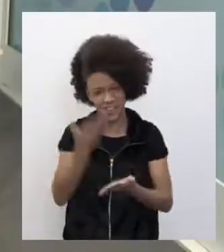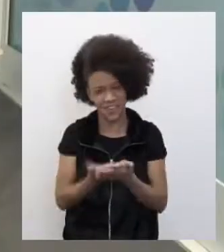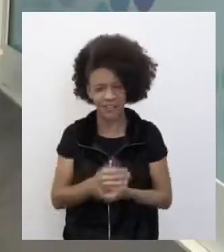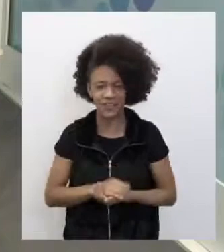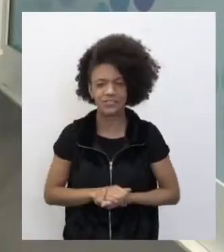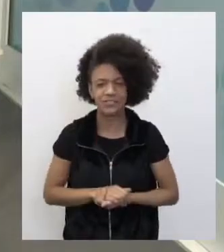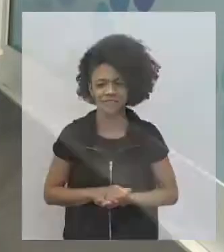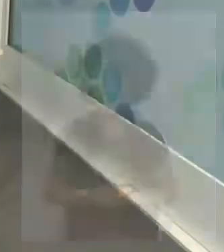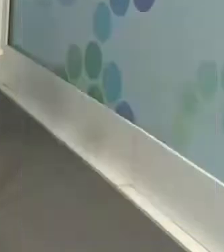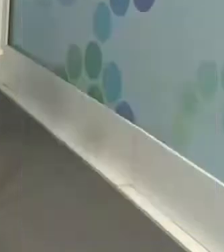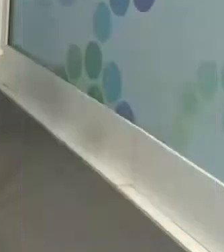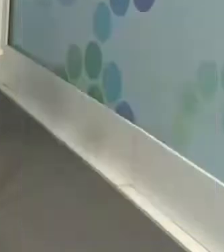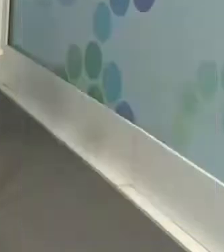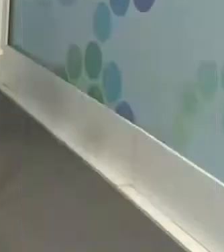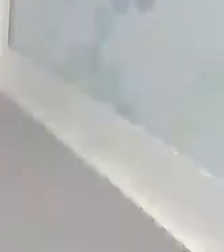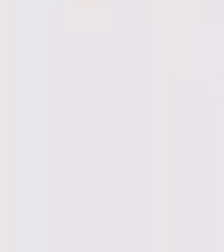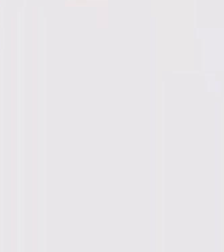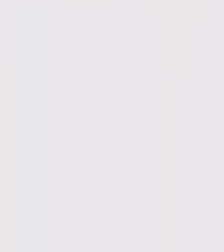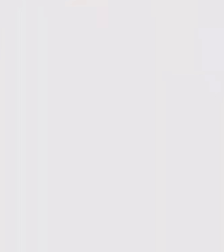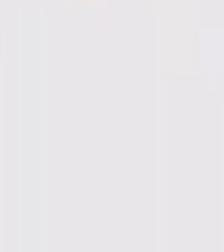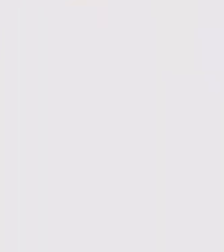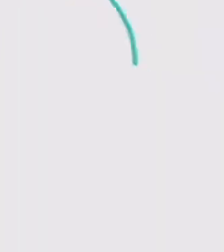Tchau.